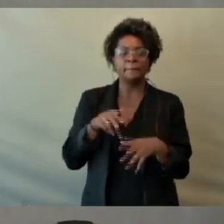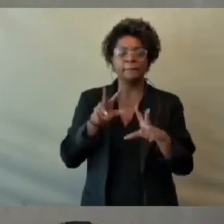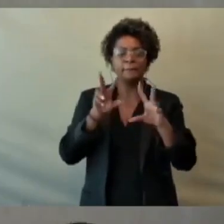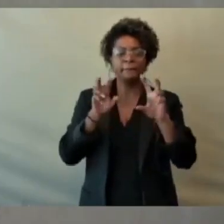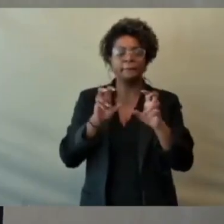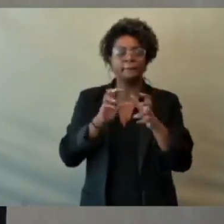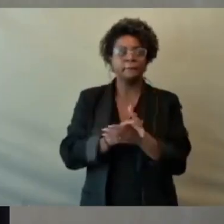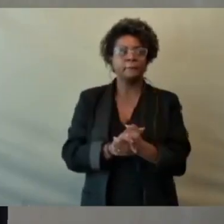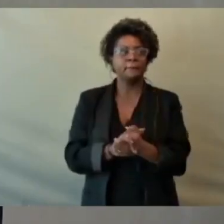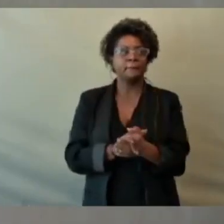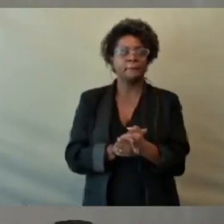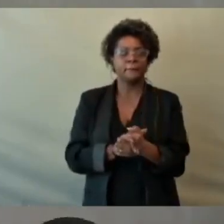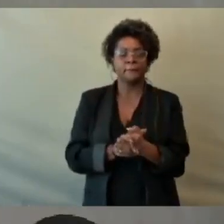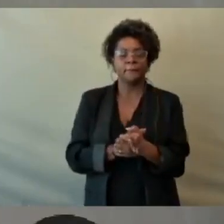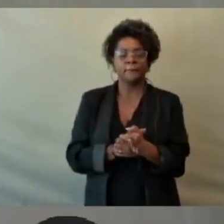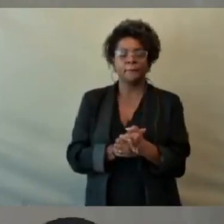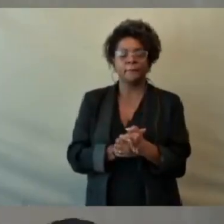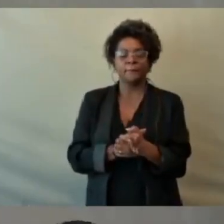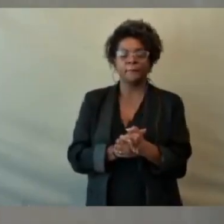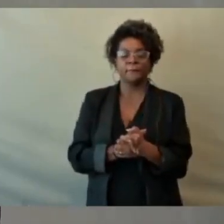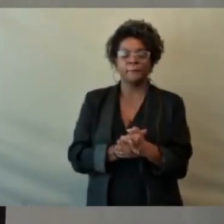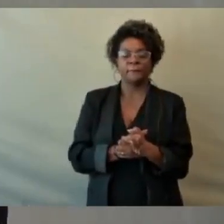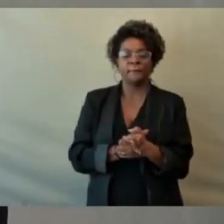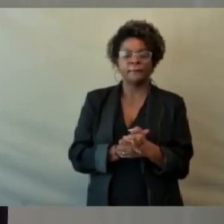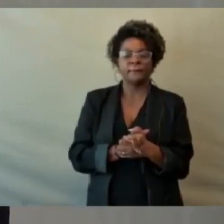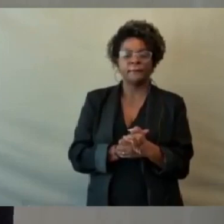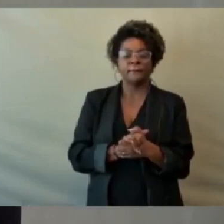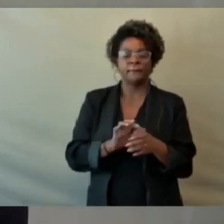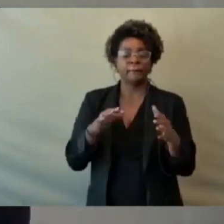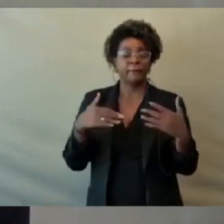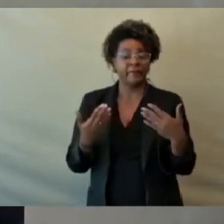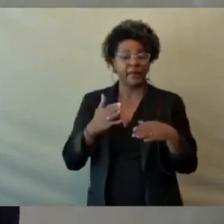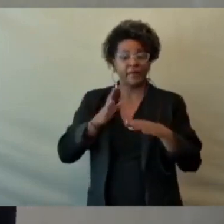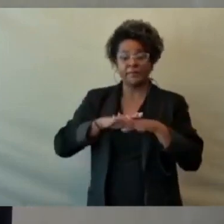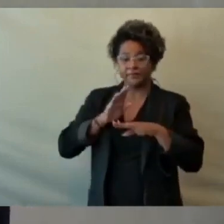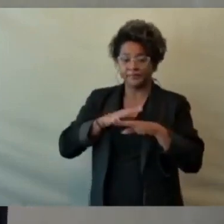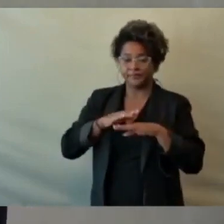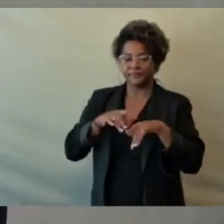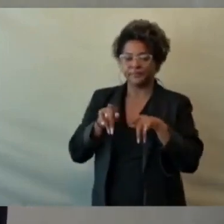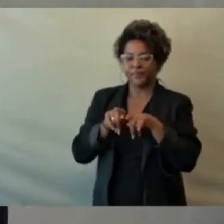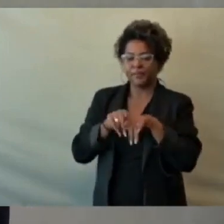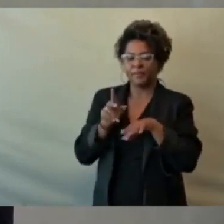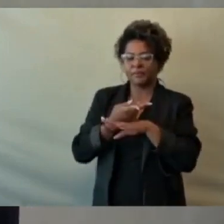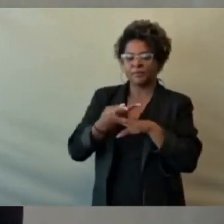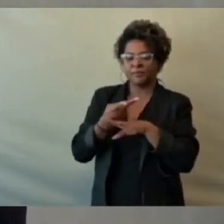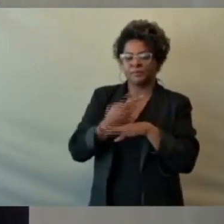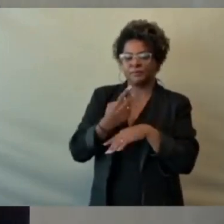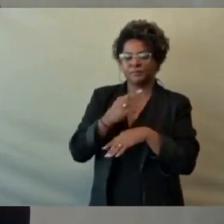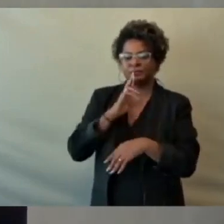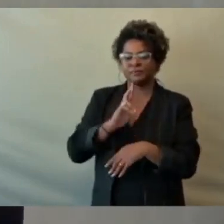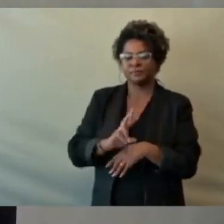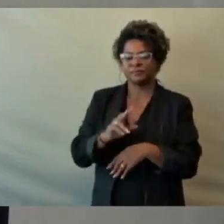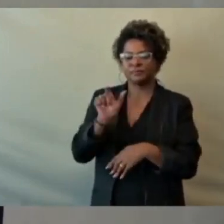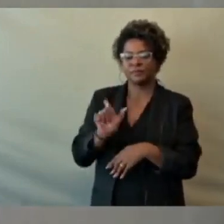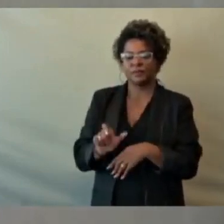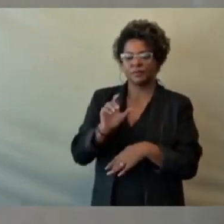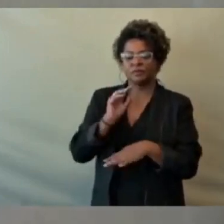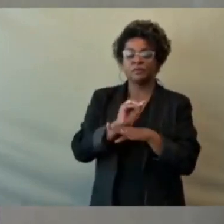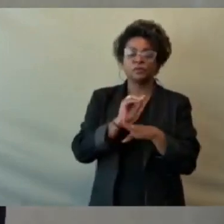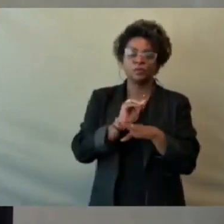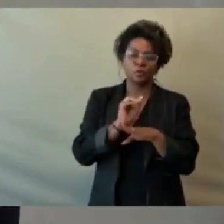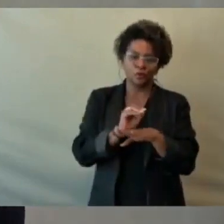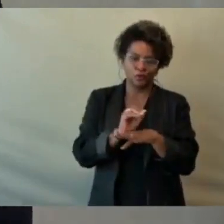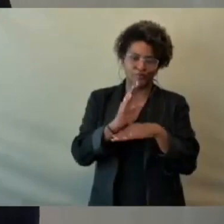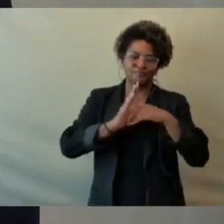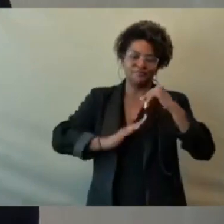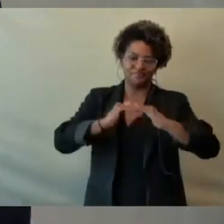no caso eu também procuro uma resposta também para para os cuidadores de idosos e na nossa empresa